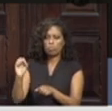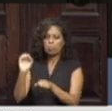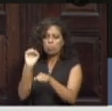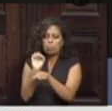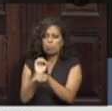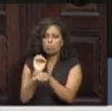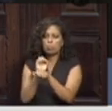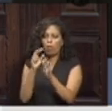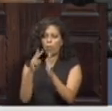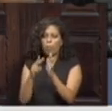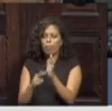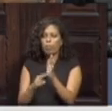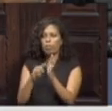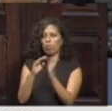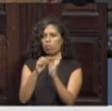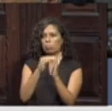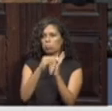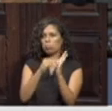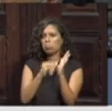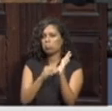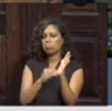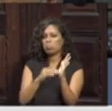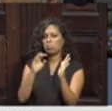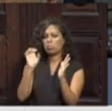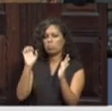Obrigado, presidente. Pela ordem, senhor presidente.